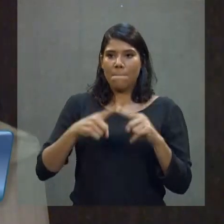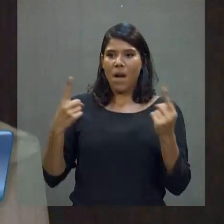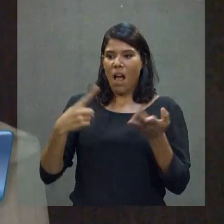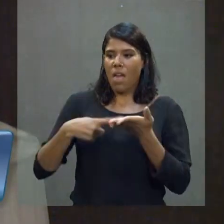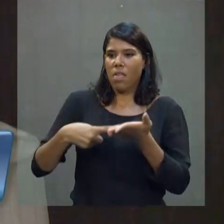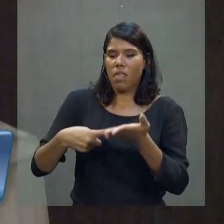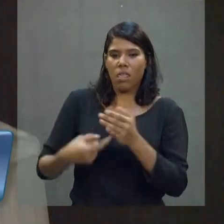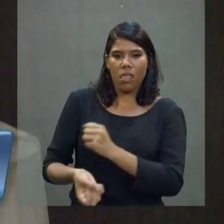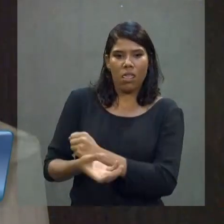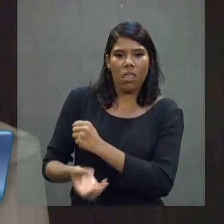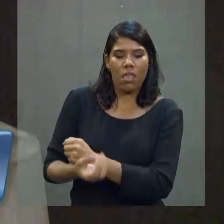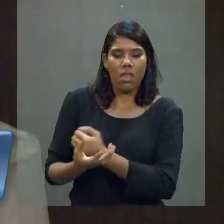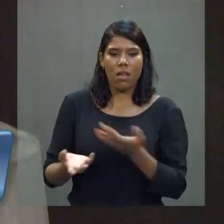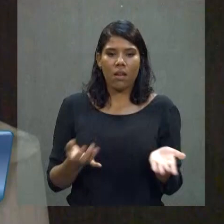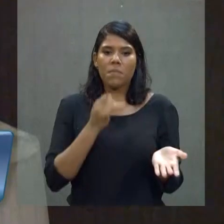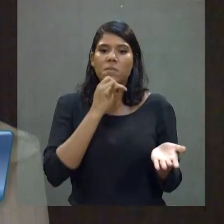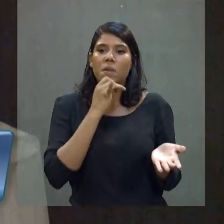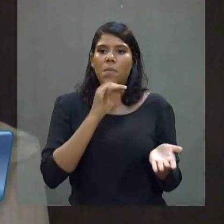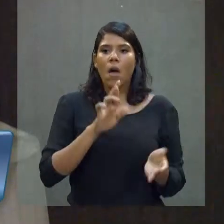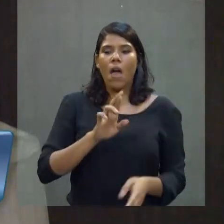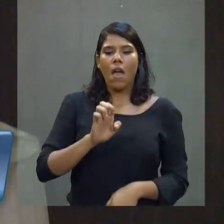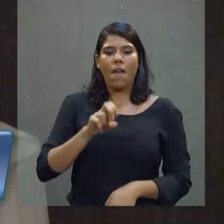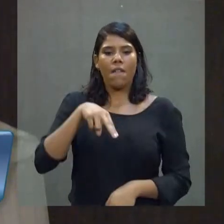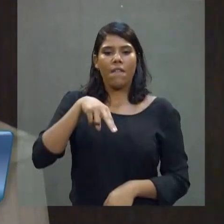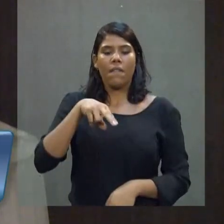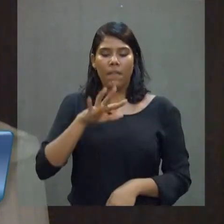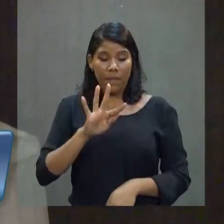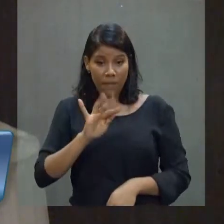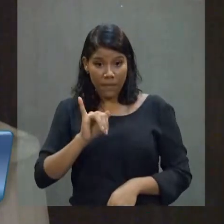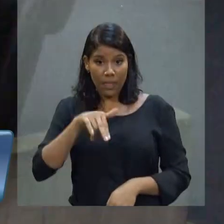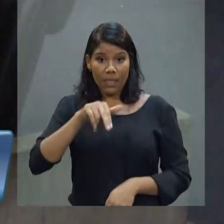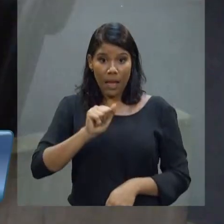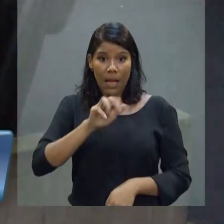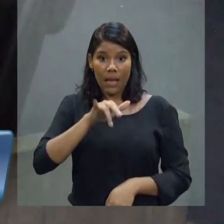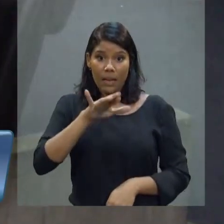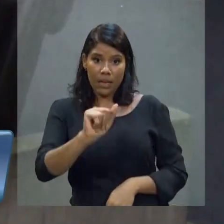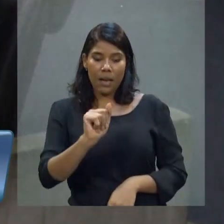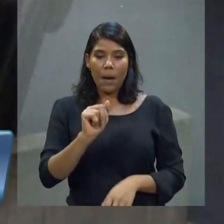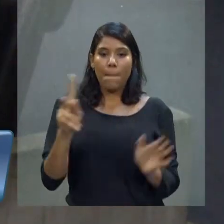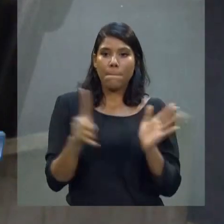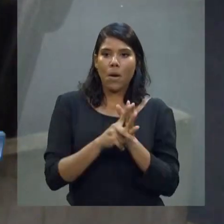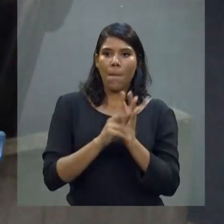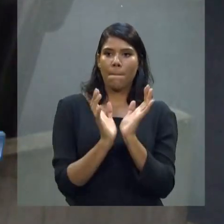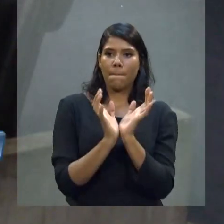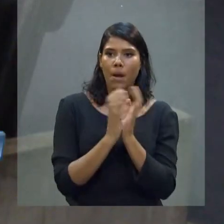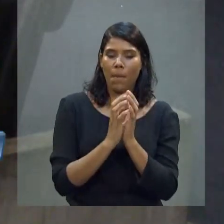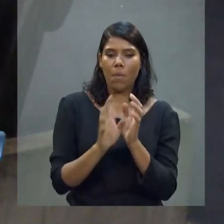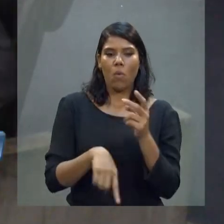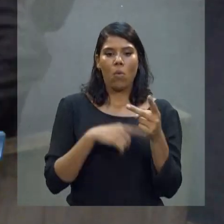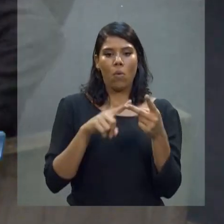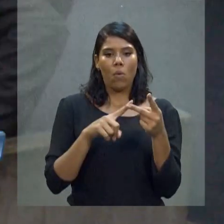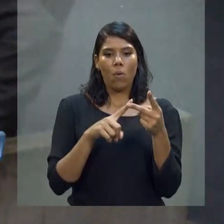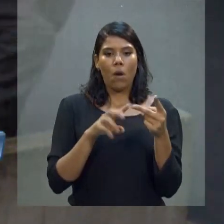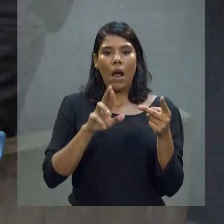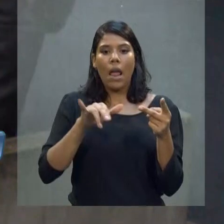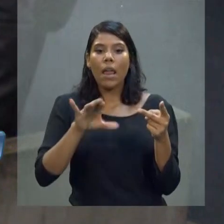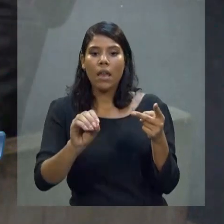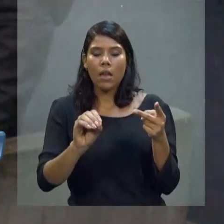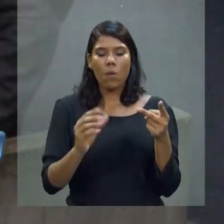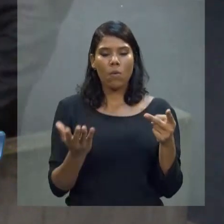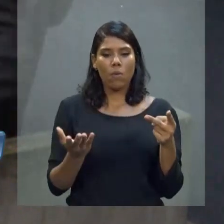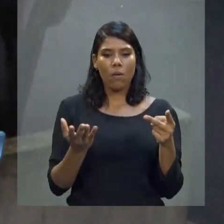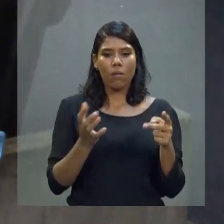as refinarias de Pernambuco, do Rio de Janeiro, e hoje se